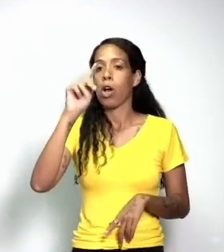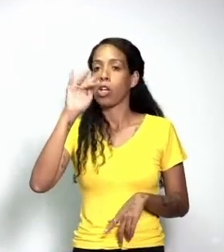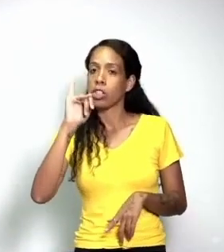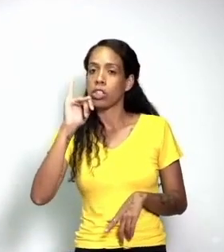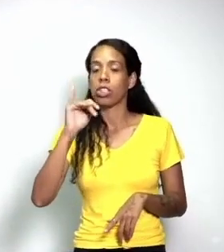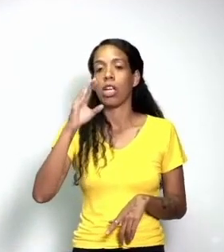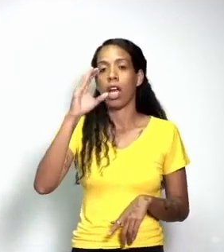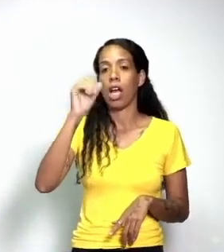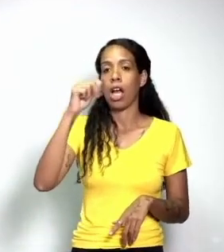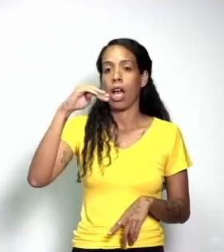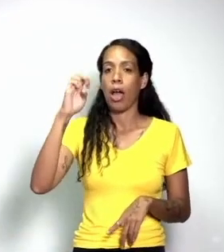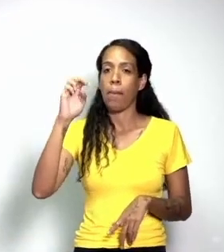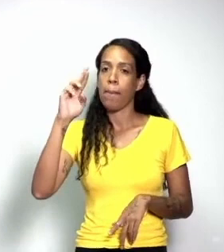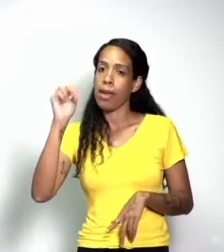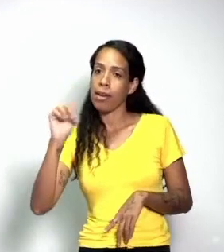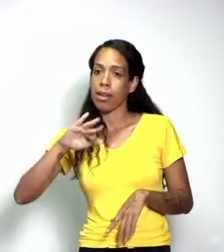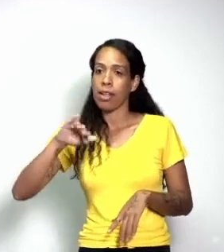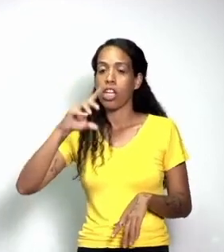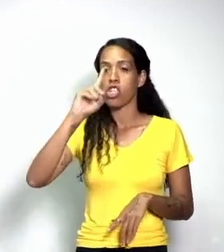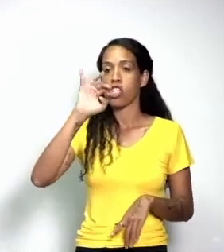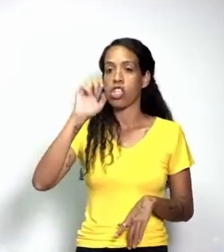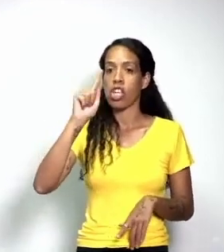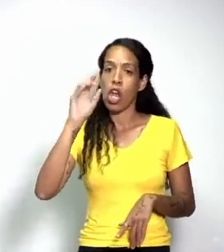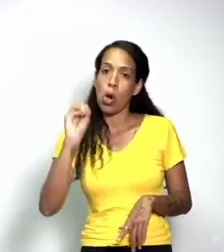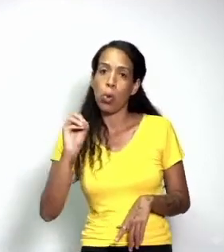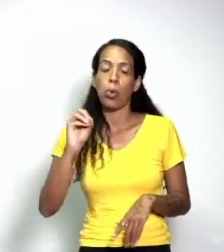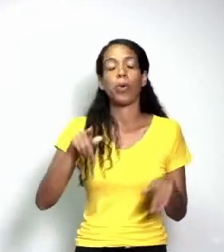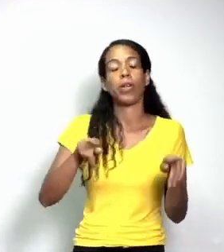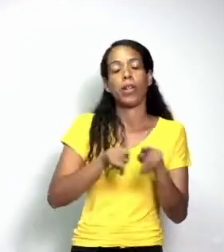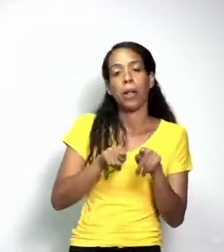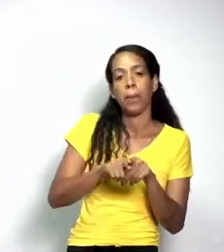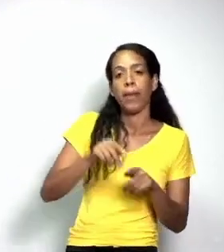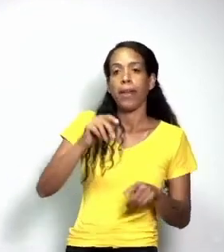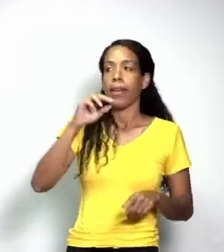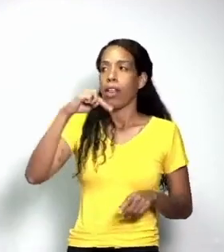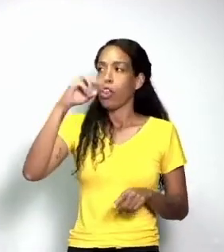Novinho Araújo, Diego Salles, Olívia,